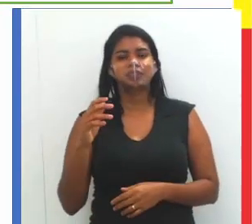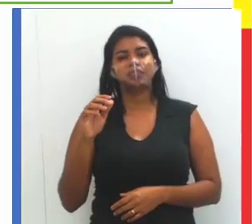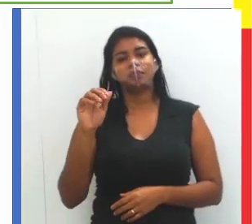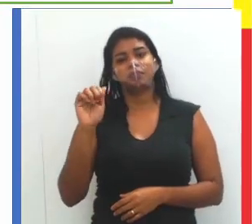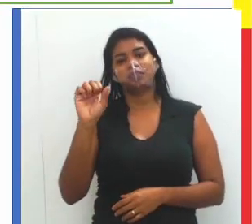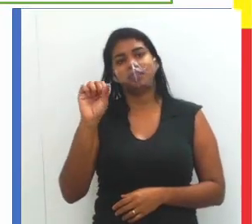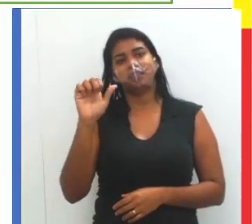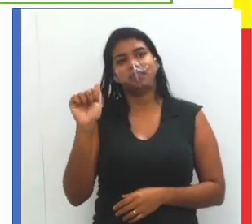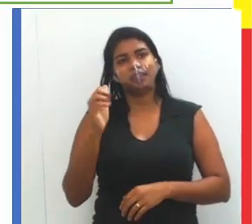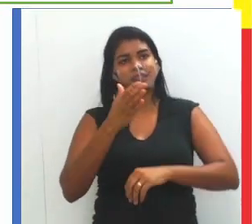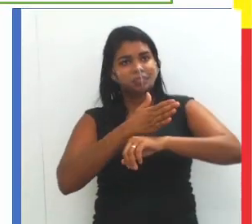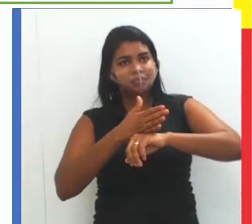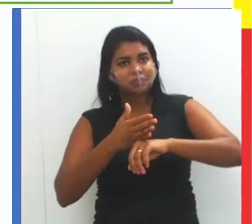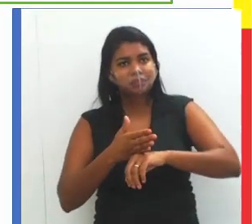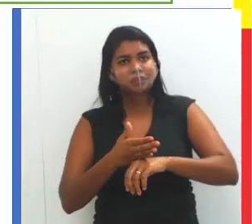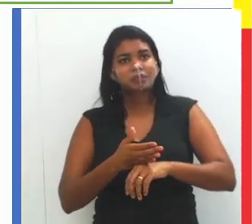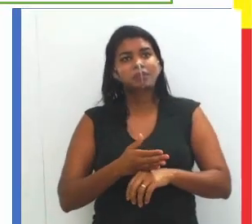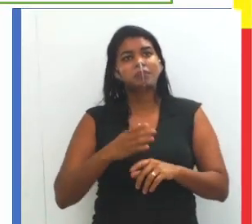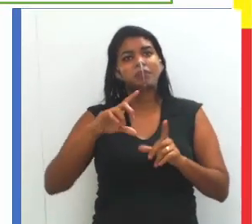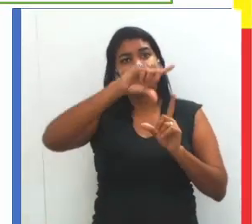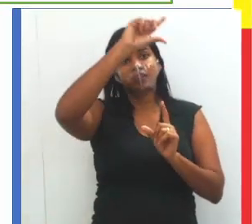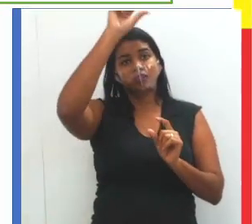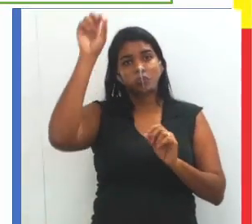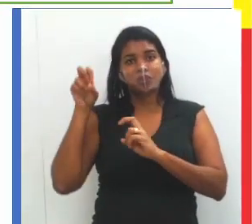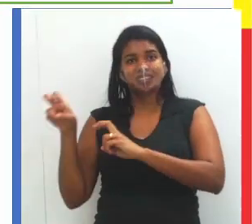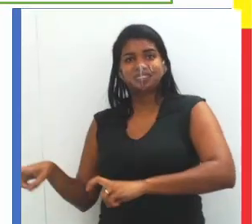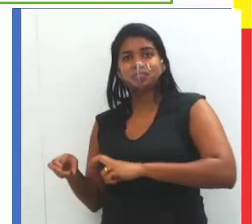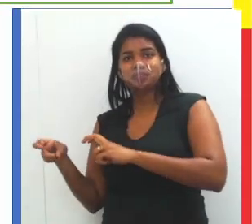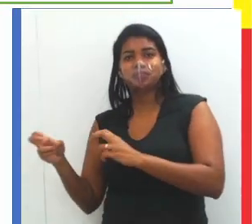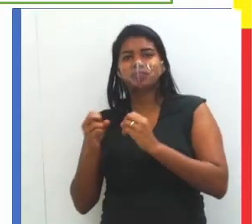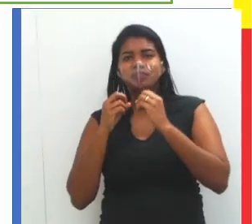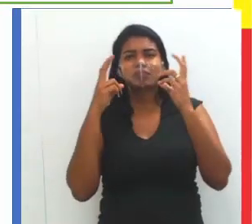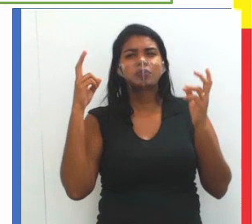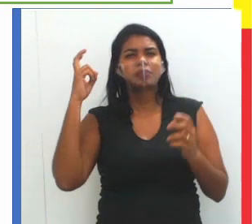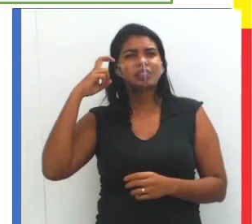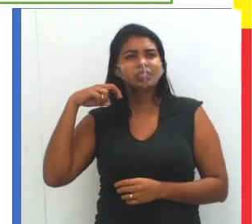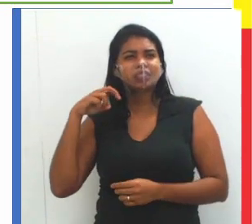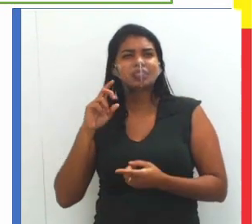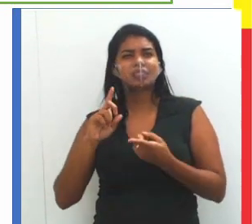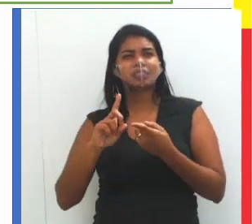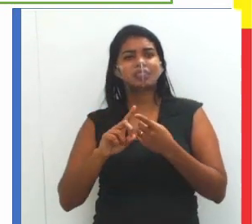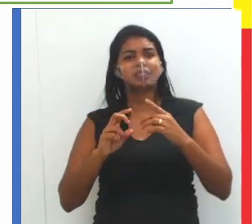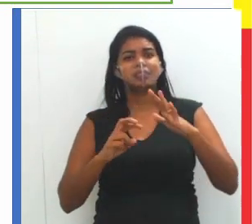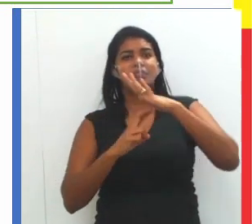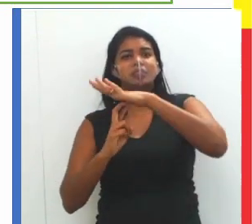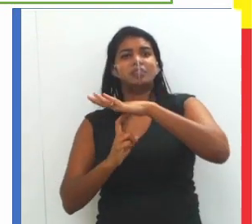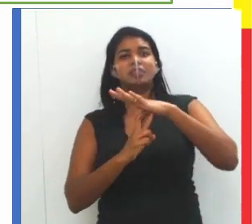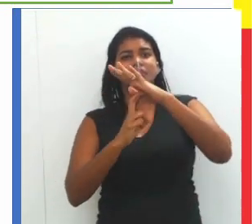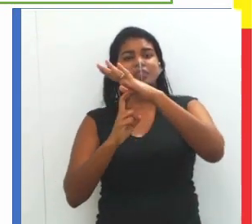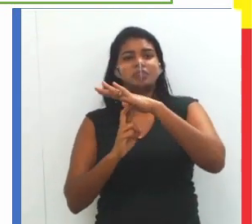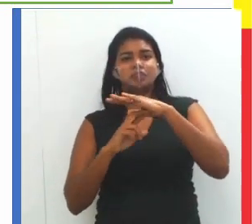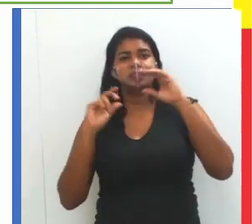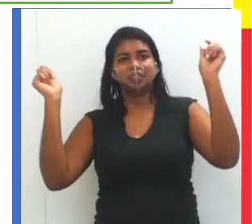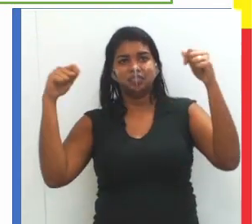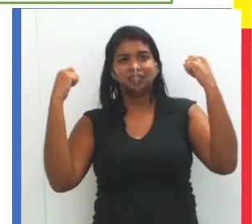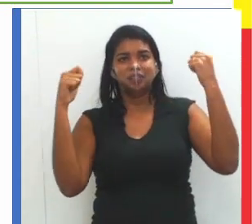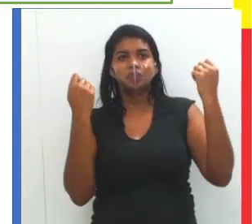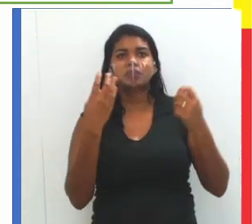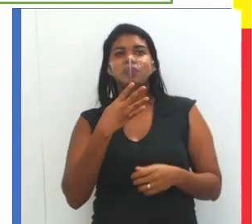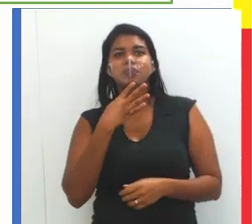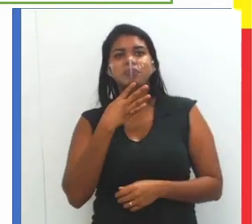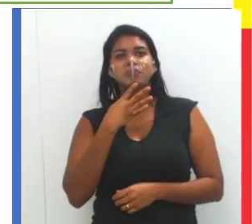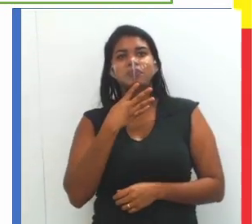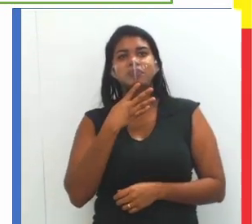temos... A gente tem Asa Branca, Luar do Sertão, Súplica Cearense, A Feira de Caruaru, que é